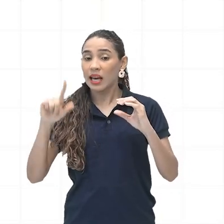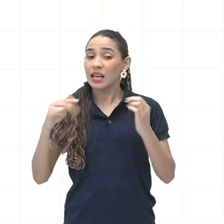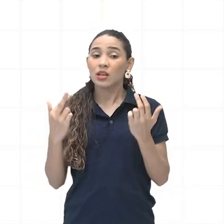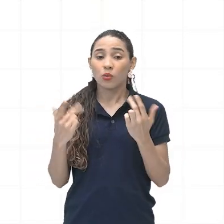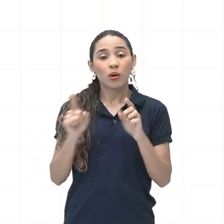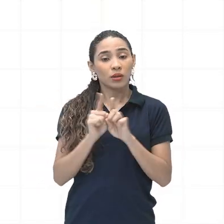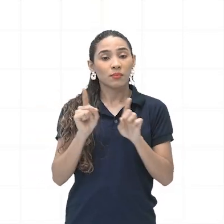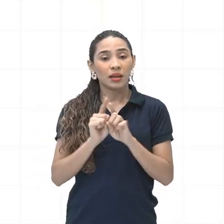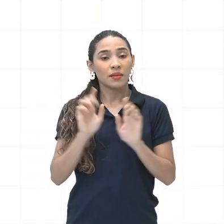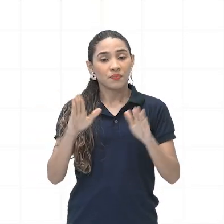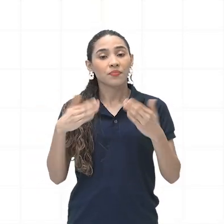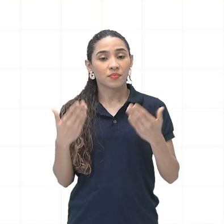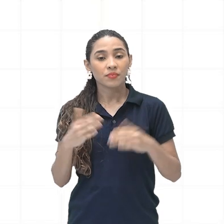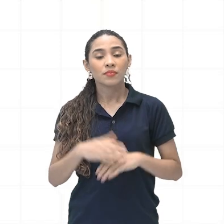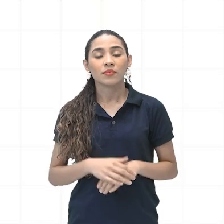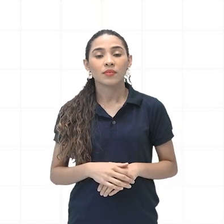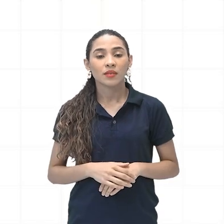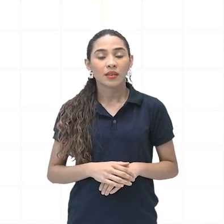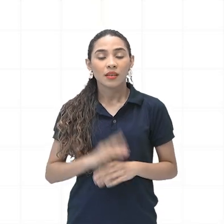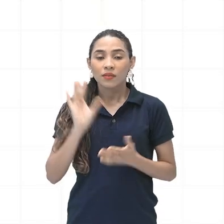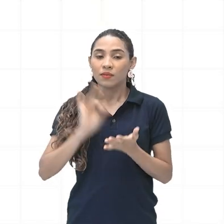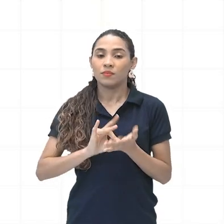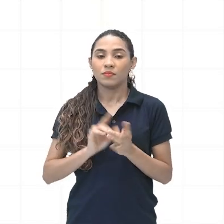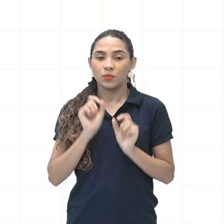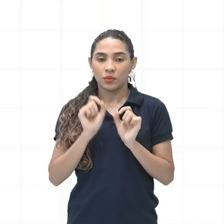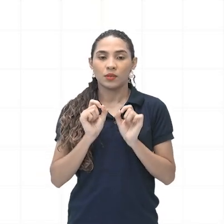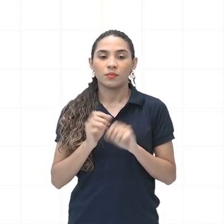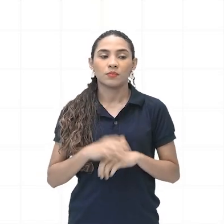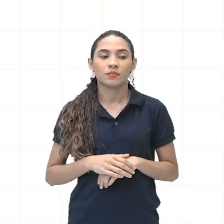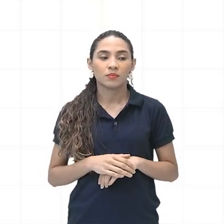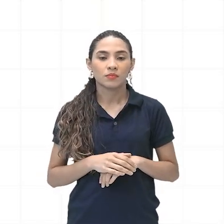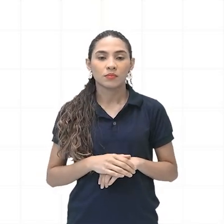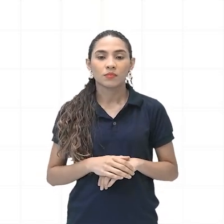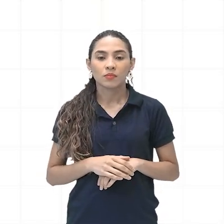Então, vale exatamente